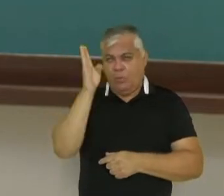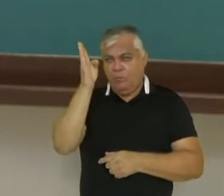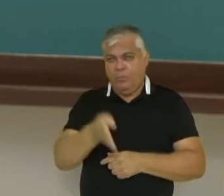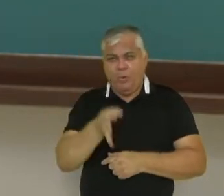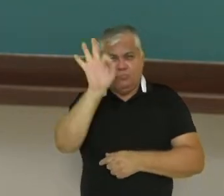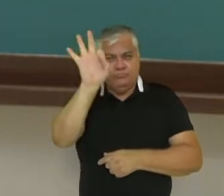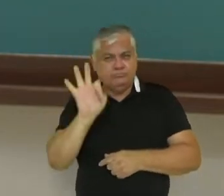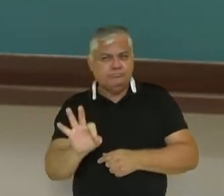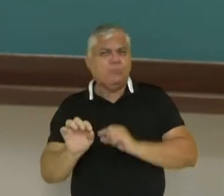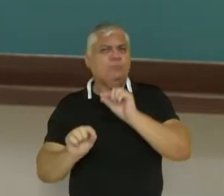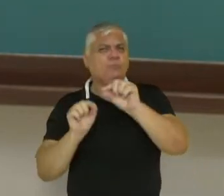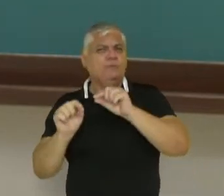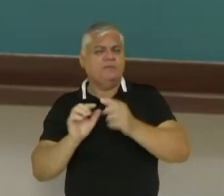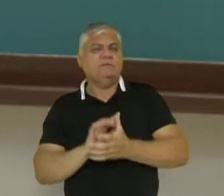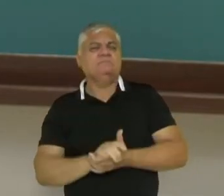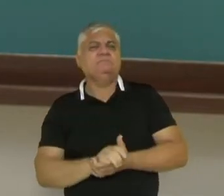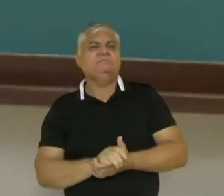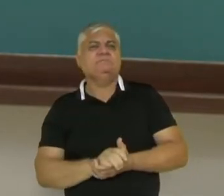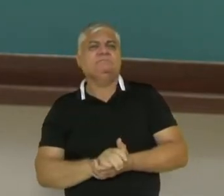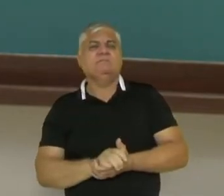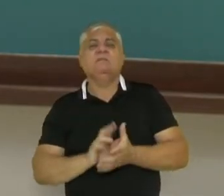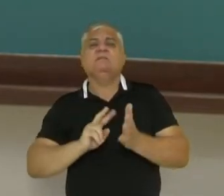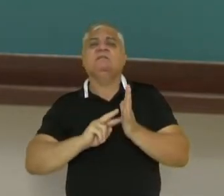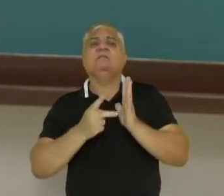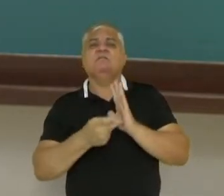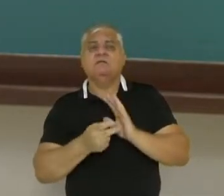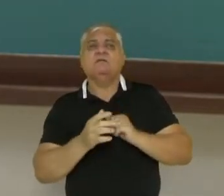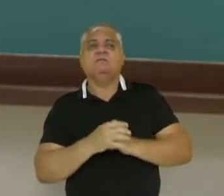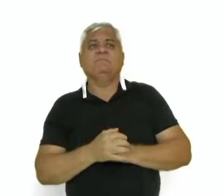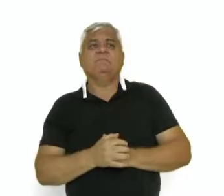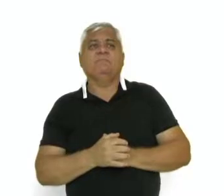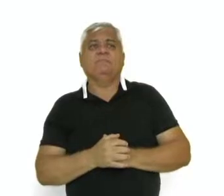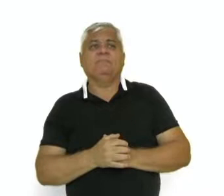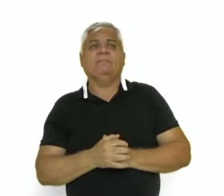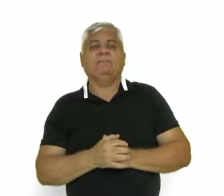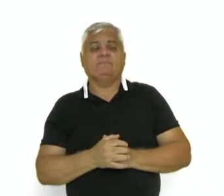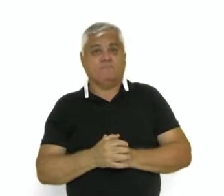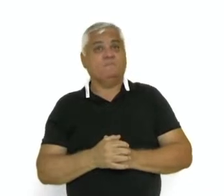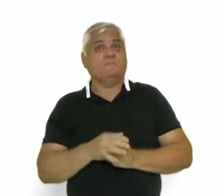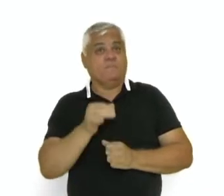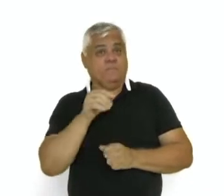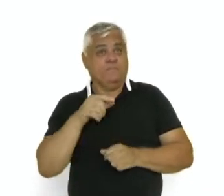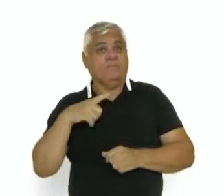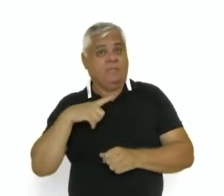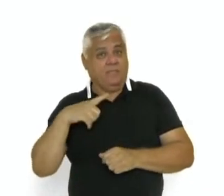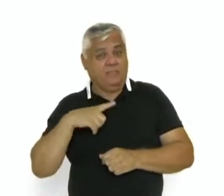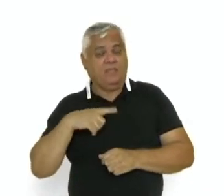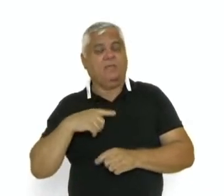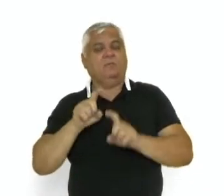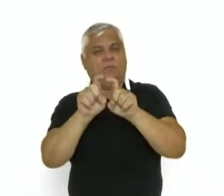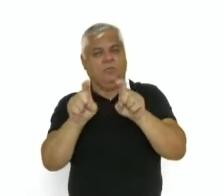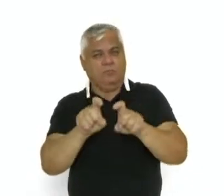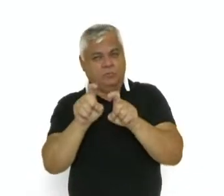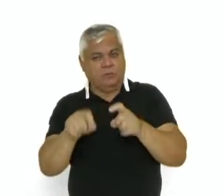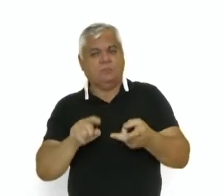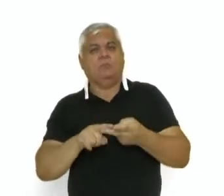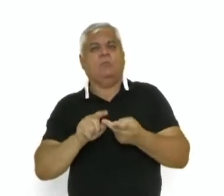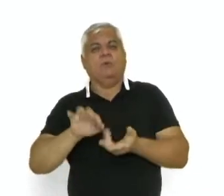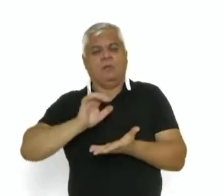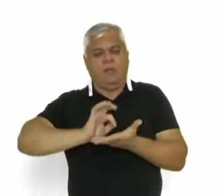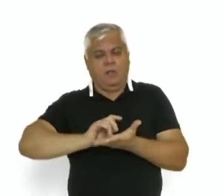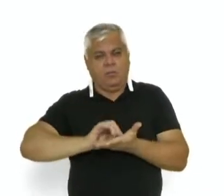com duas bolinhas, né? Significa porcentagem. Pessoal, tem no computador, tem na calculadora, é